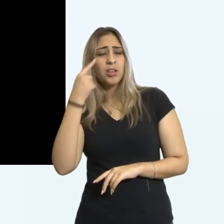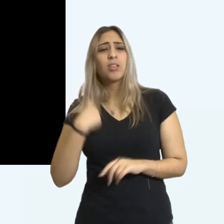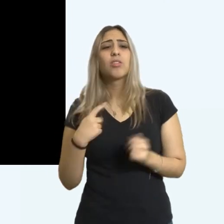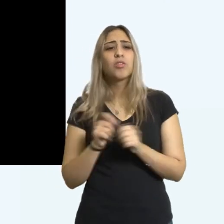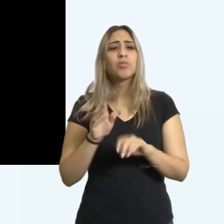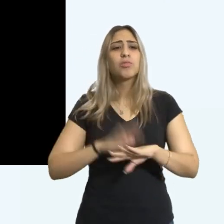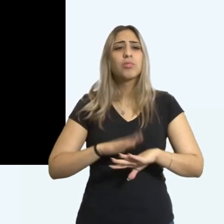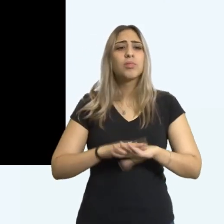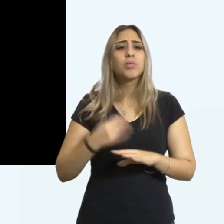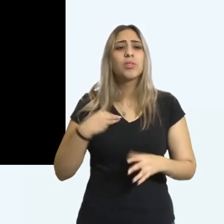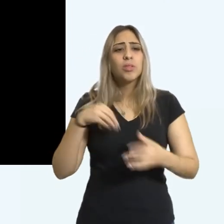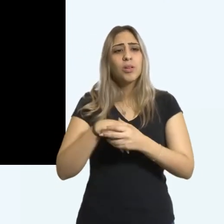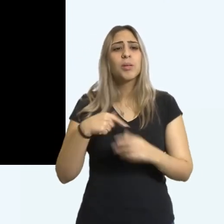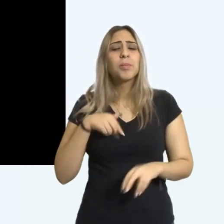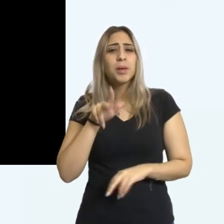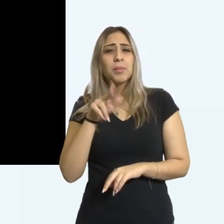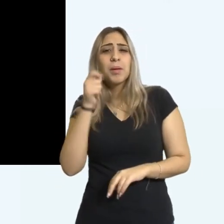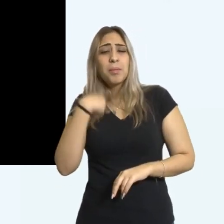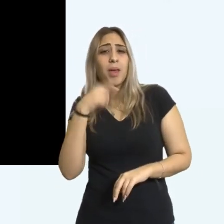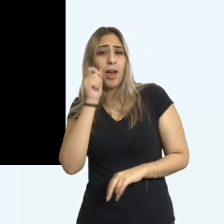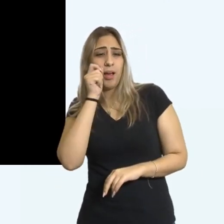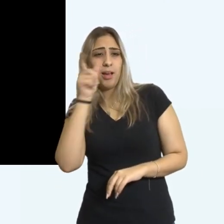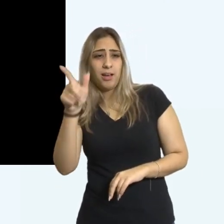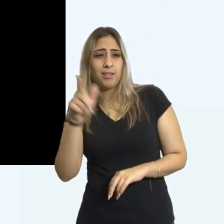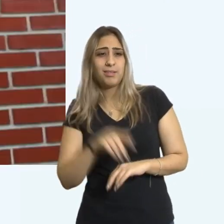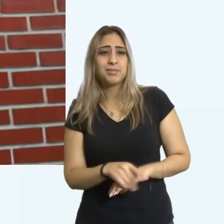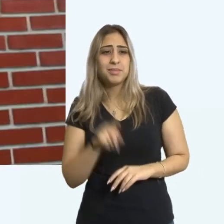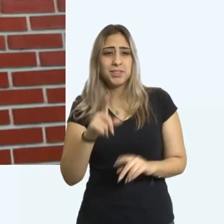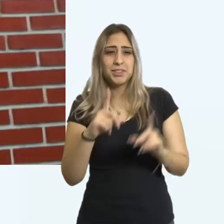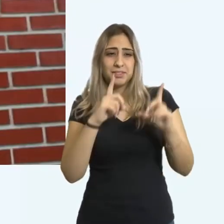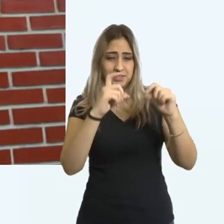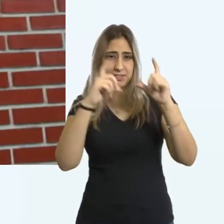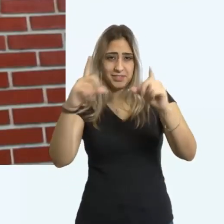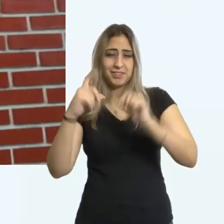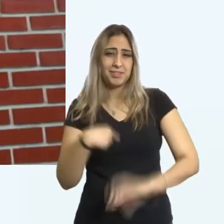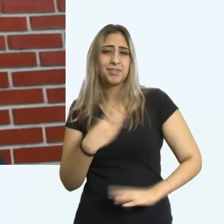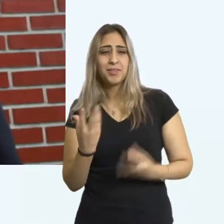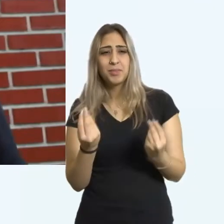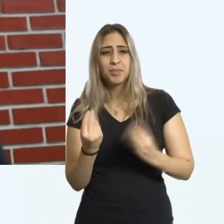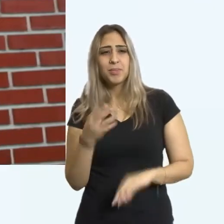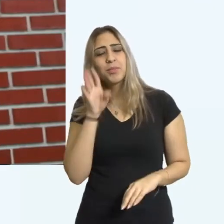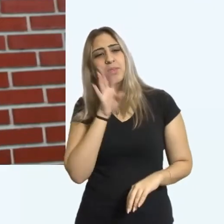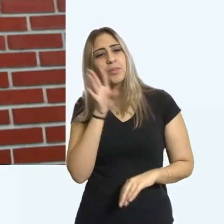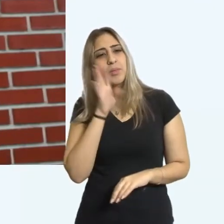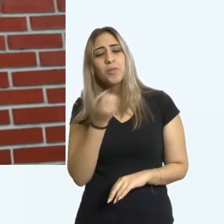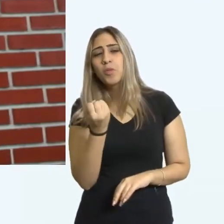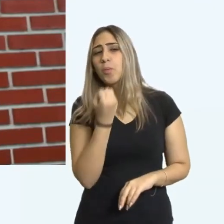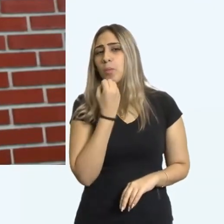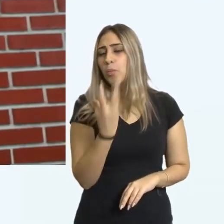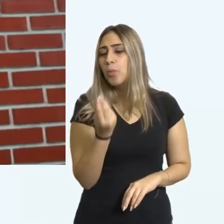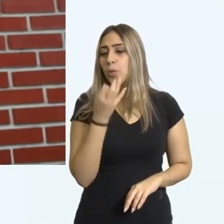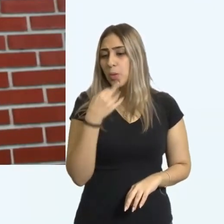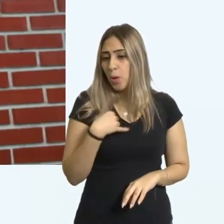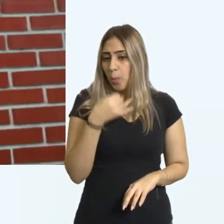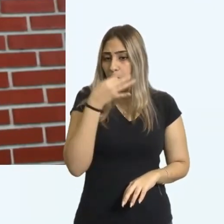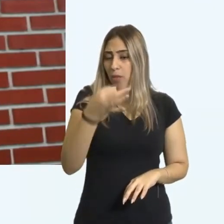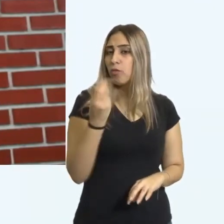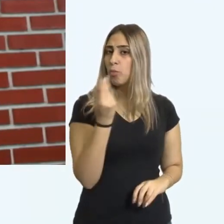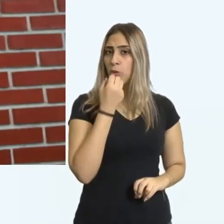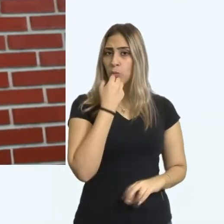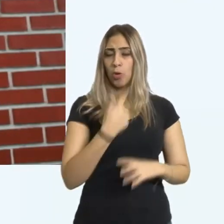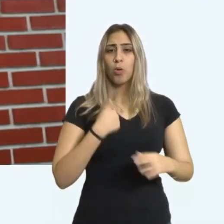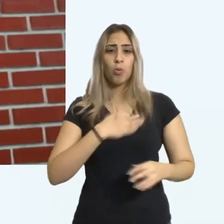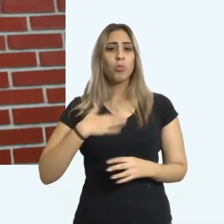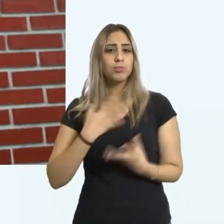decidiram criar a minha irmã e a gata nessa cês tão que ficou na minha opinião muito boa eu gostei bastante